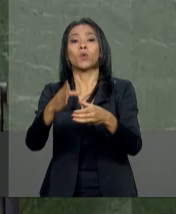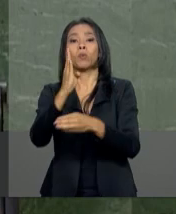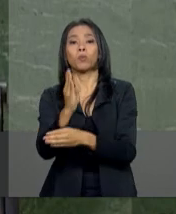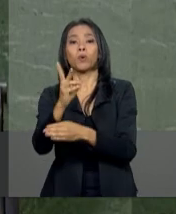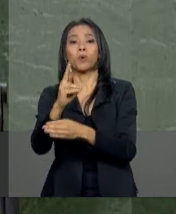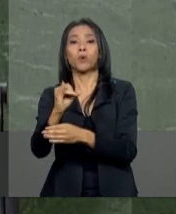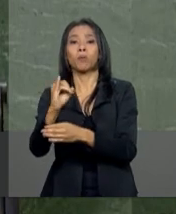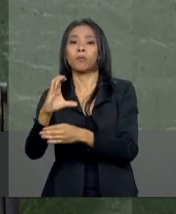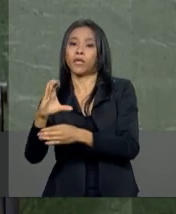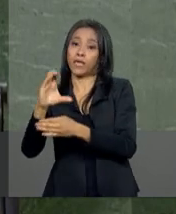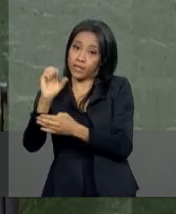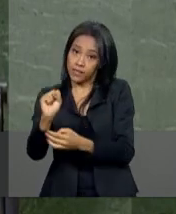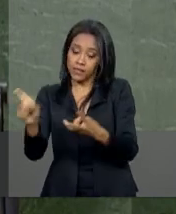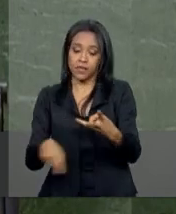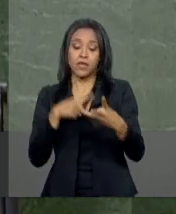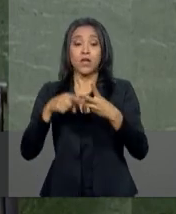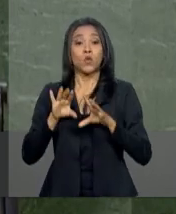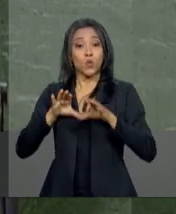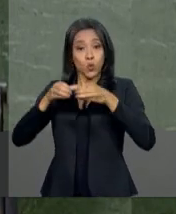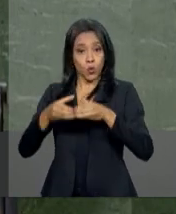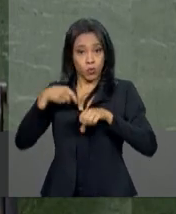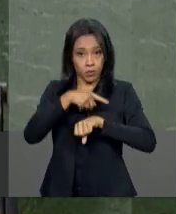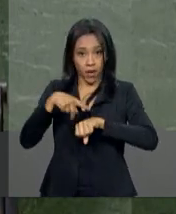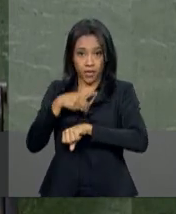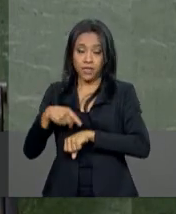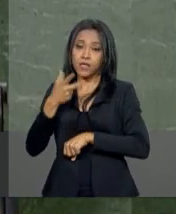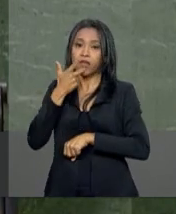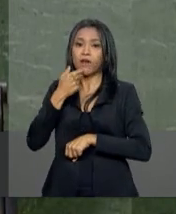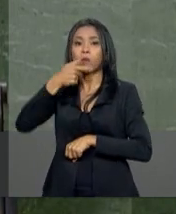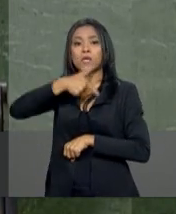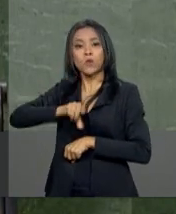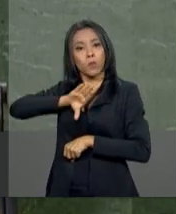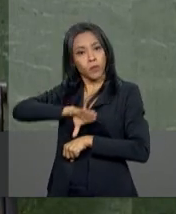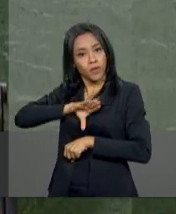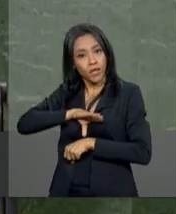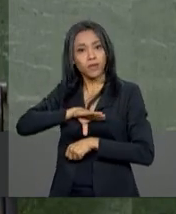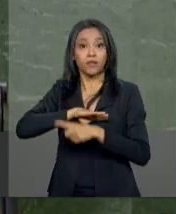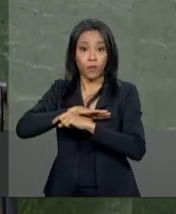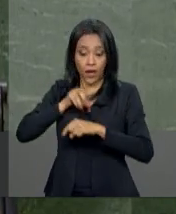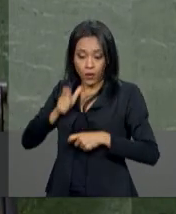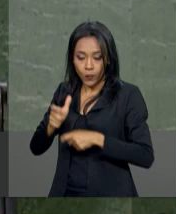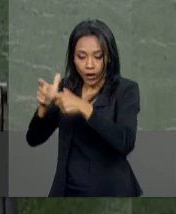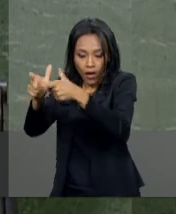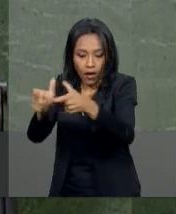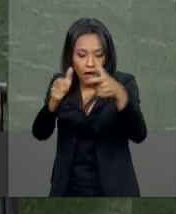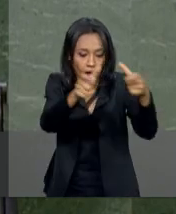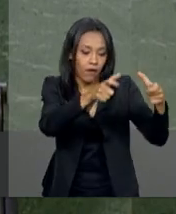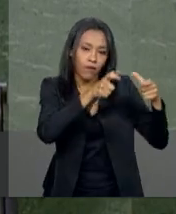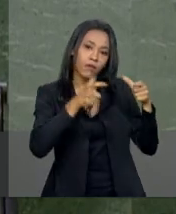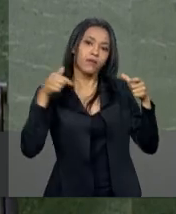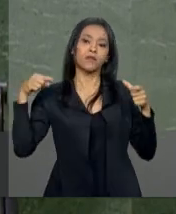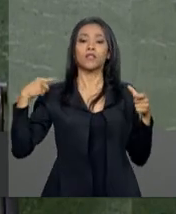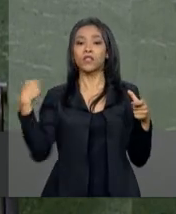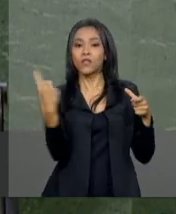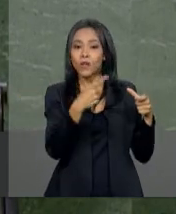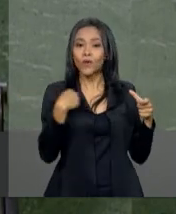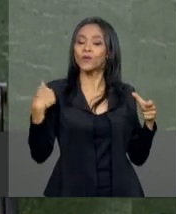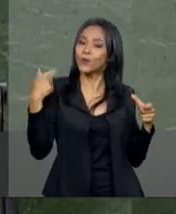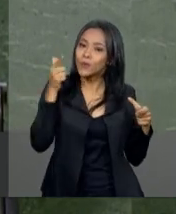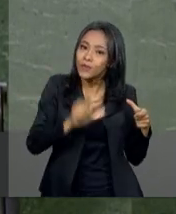de língua portuguesa são espaços onde produzimos resultados